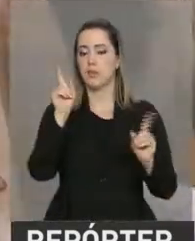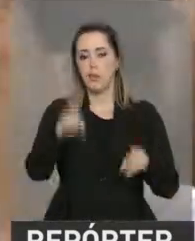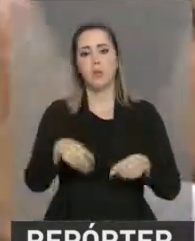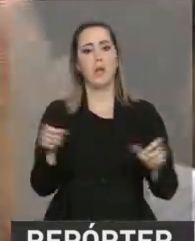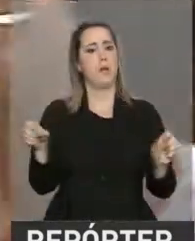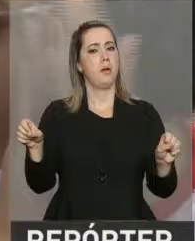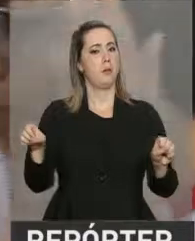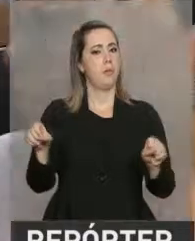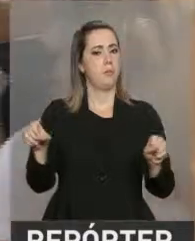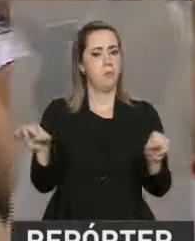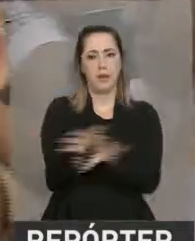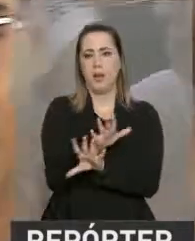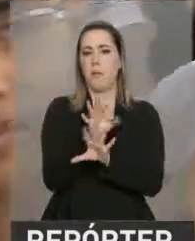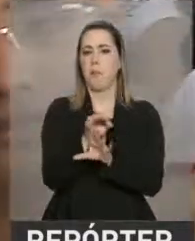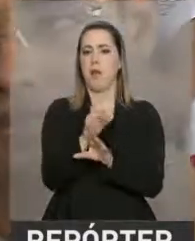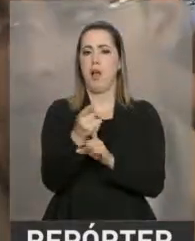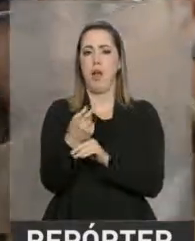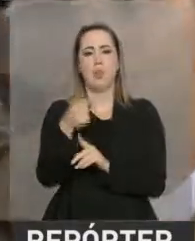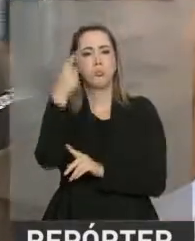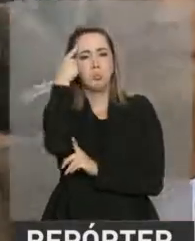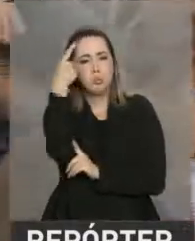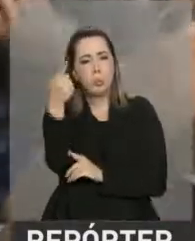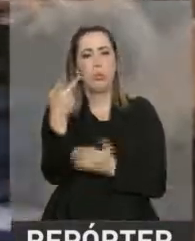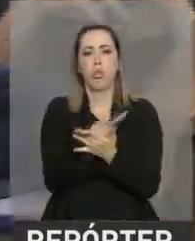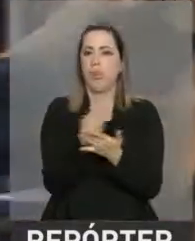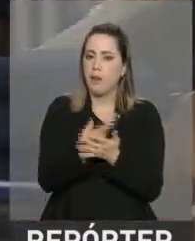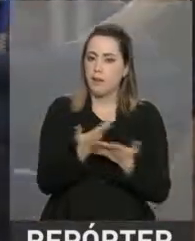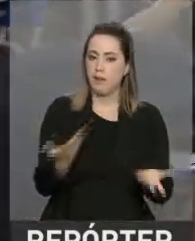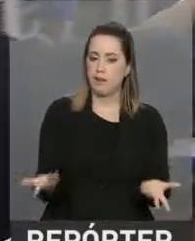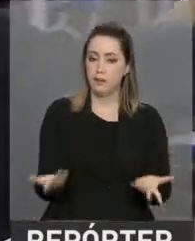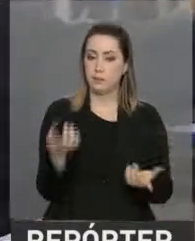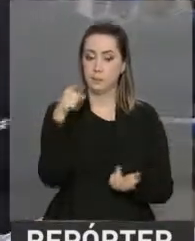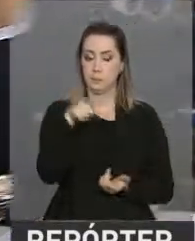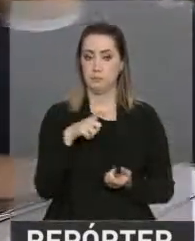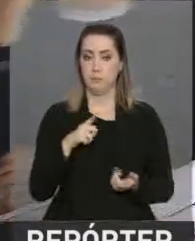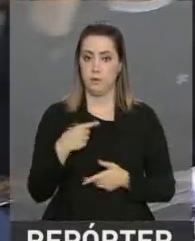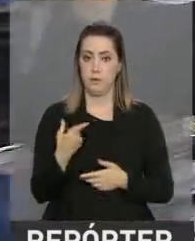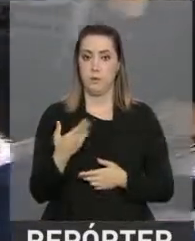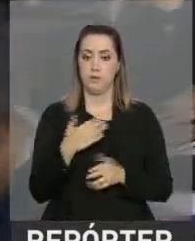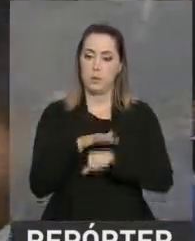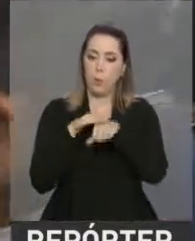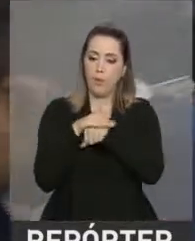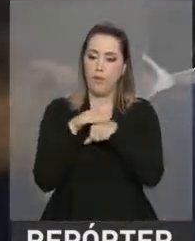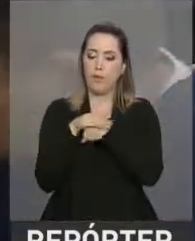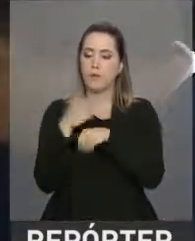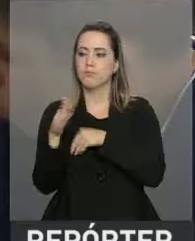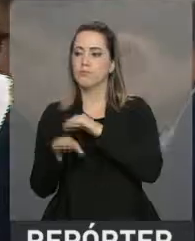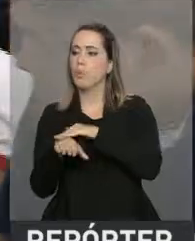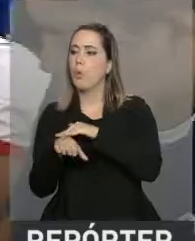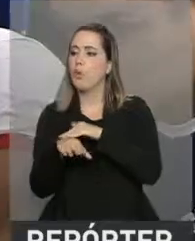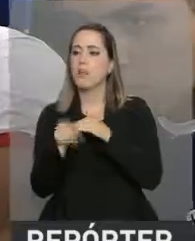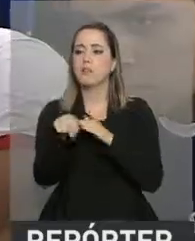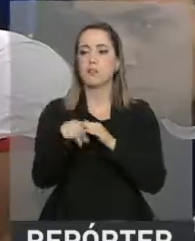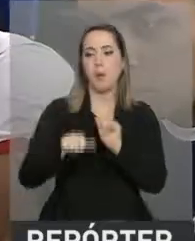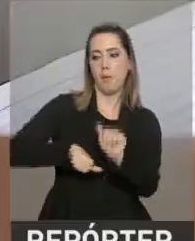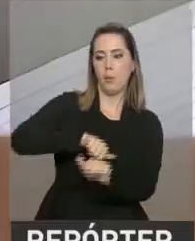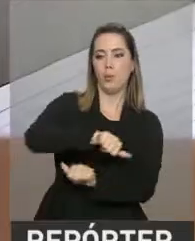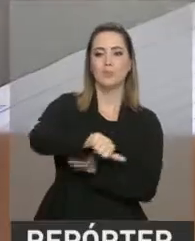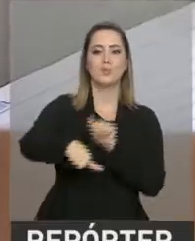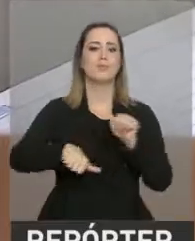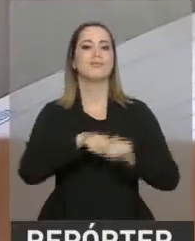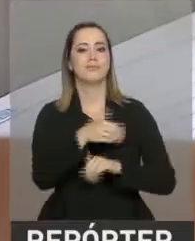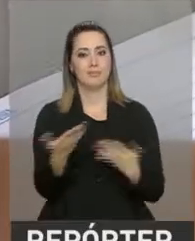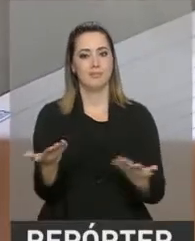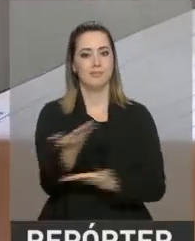paradigmas e ele refletisse a nossa não é bem assim então assim quando você conversa se gera mudança de alguma forma